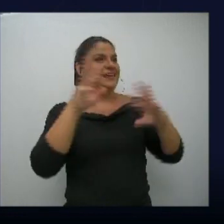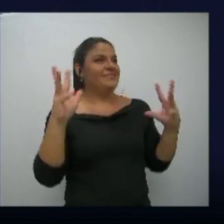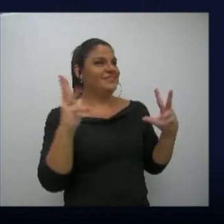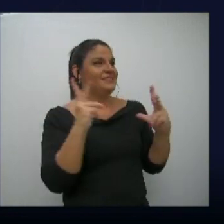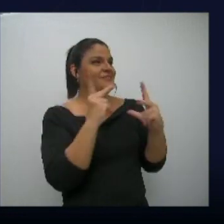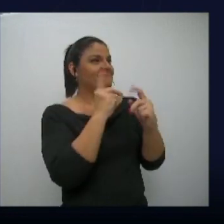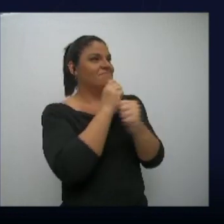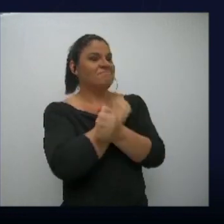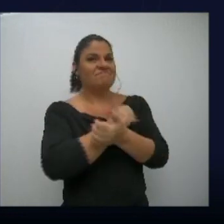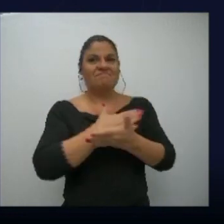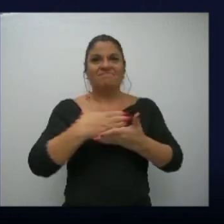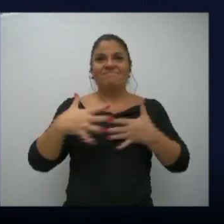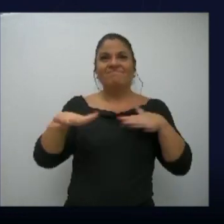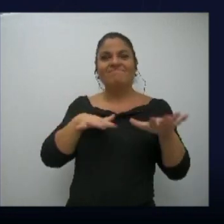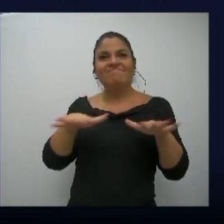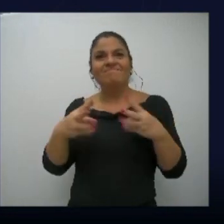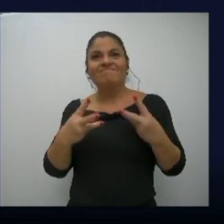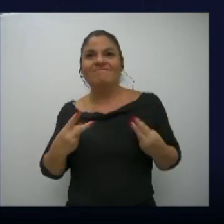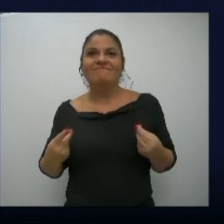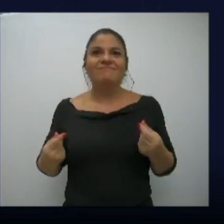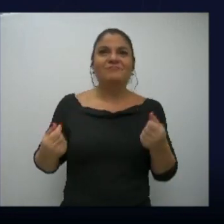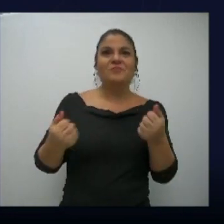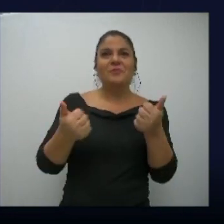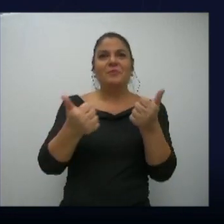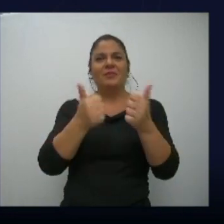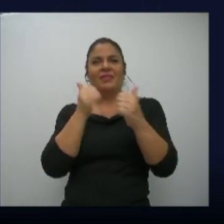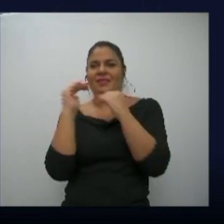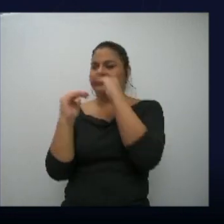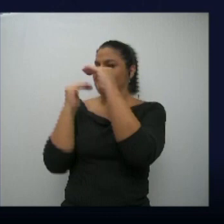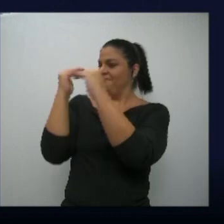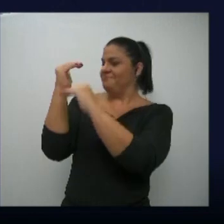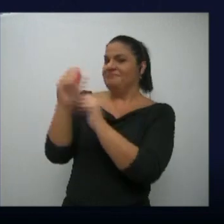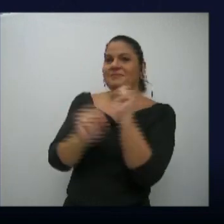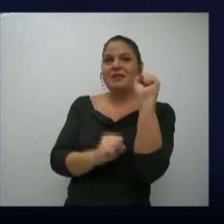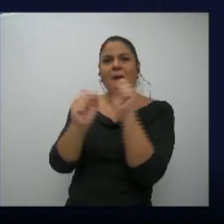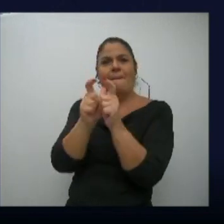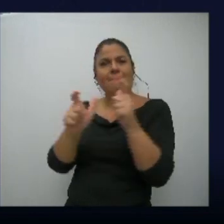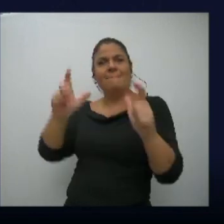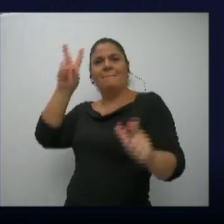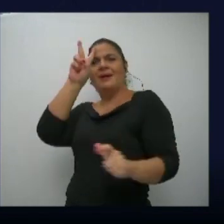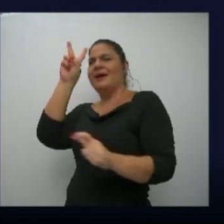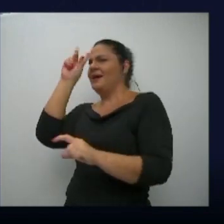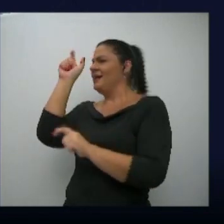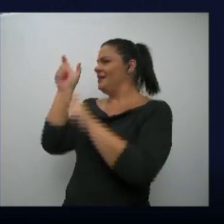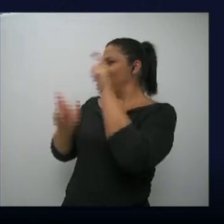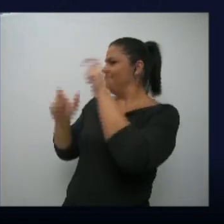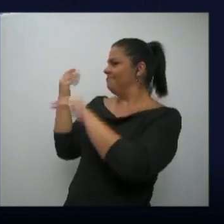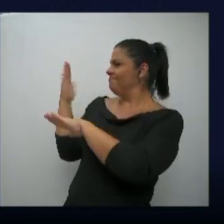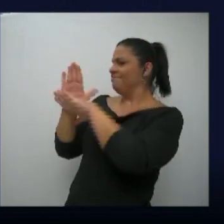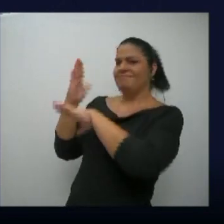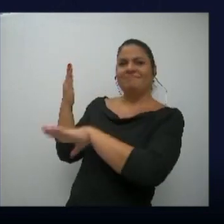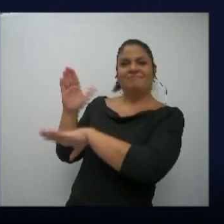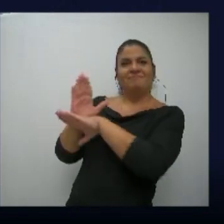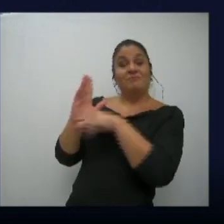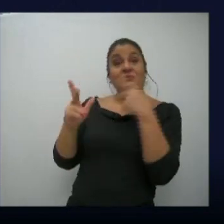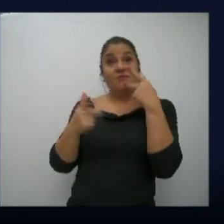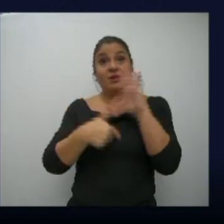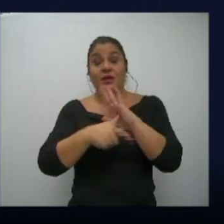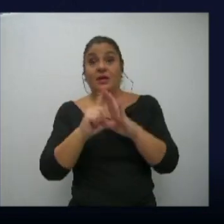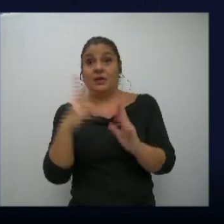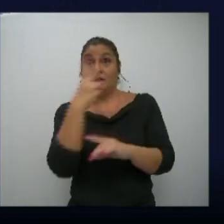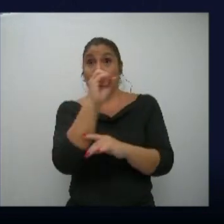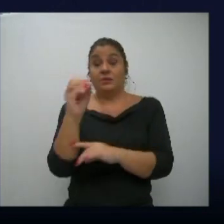e começou a lhe um movimento na a crescer a companhia e lembra de quem ajudou como Fabrício comentou